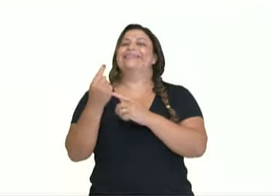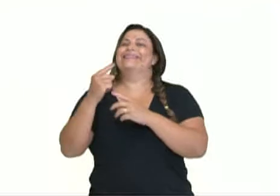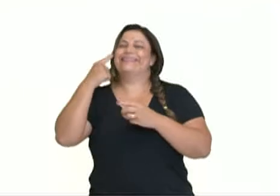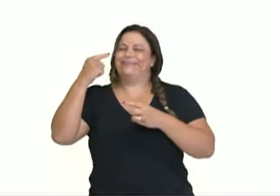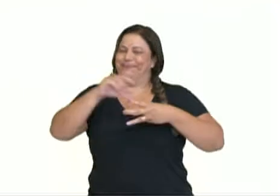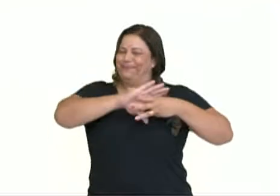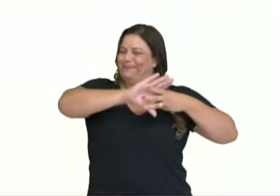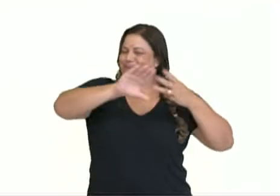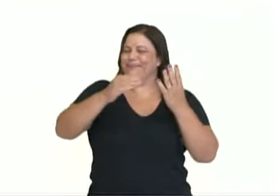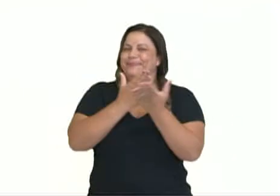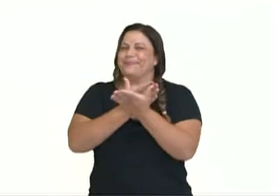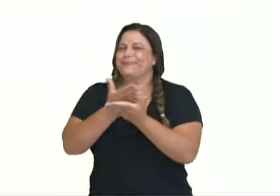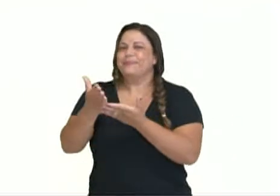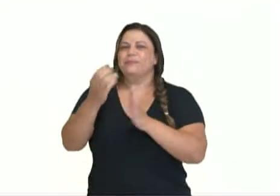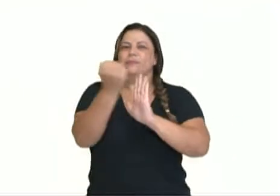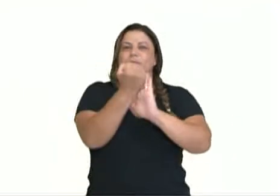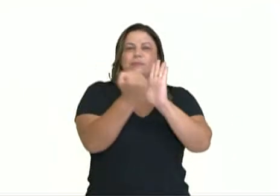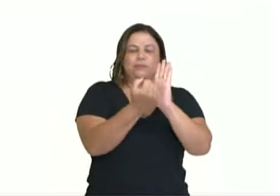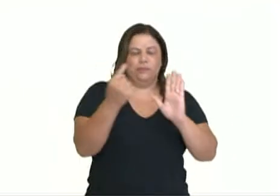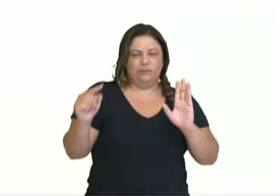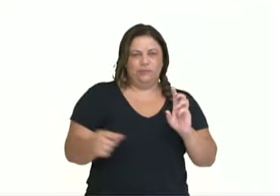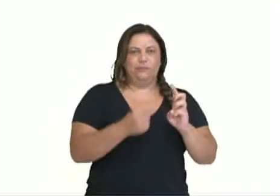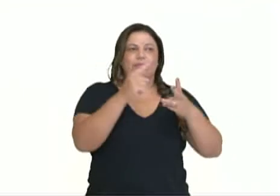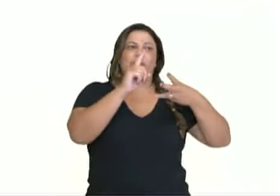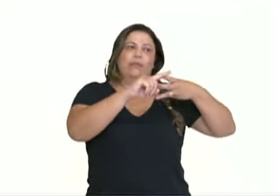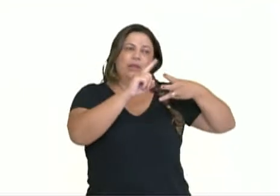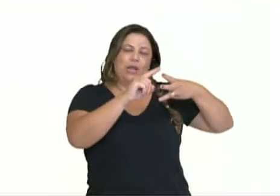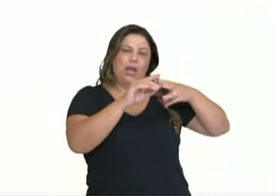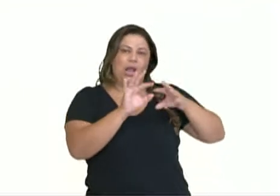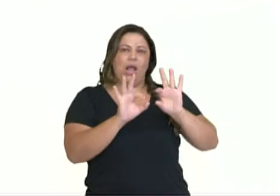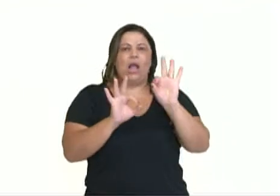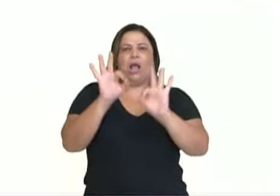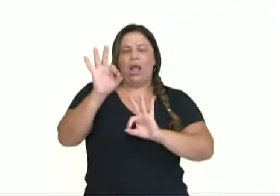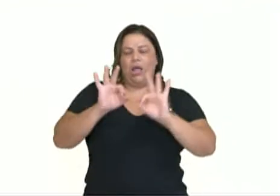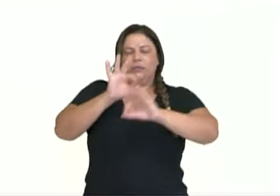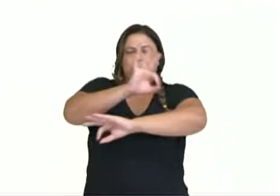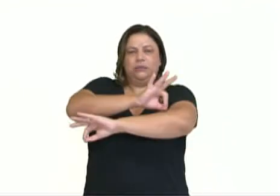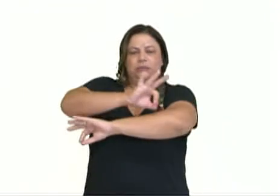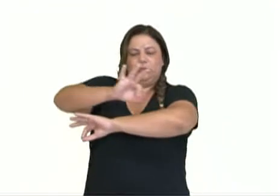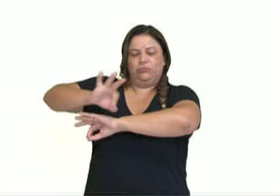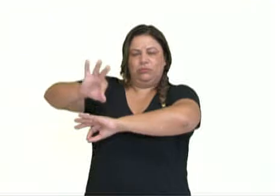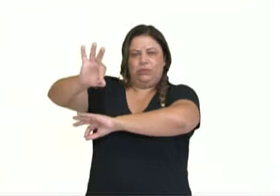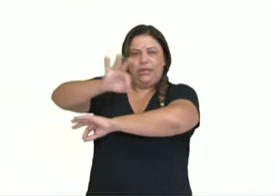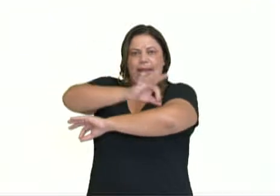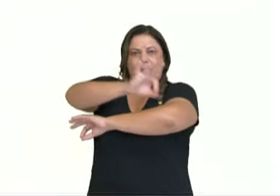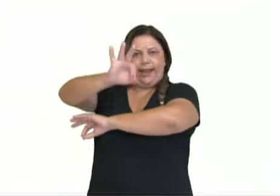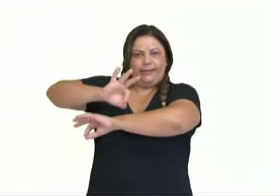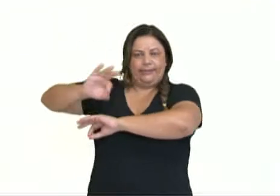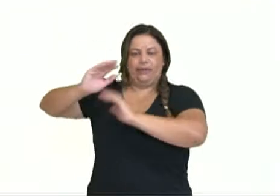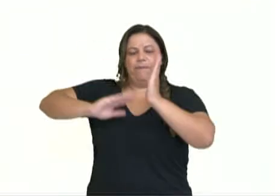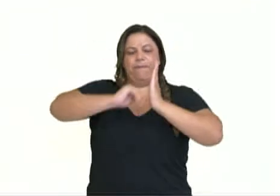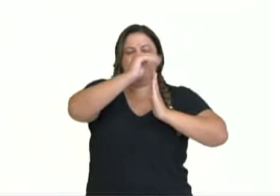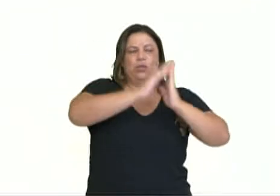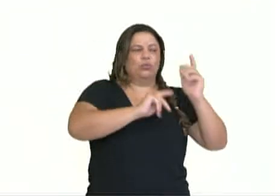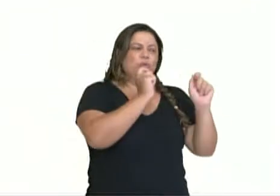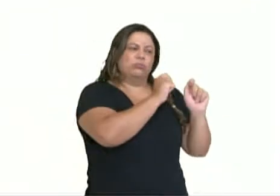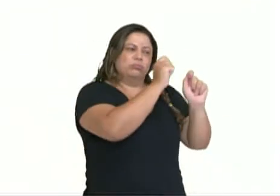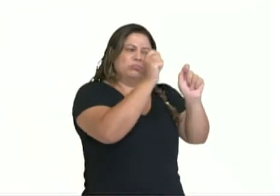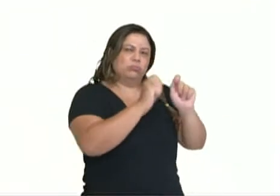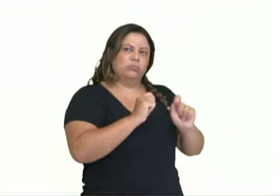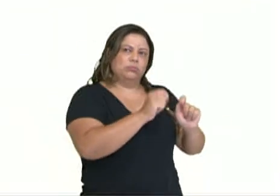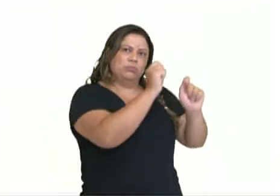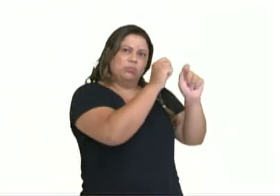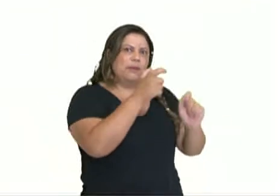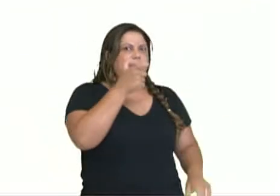Né? E Filippo Brunelleschi foi um arquiteto, pintor, escultor, e isso é bem interessante no Renascimento, como eles estavam